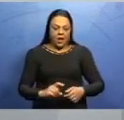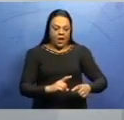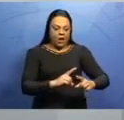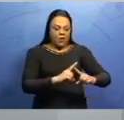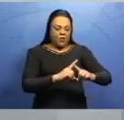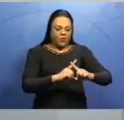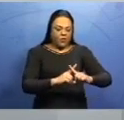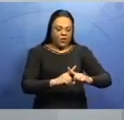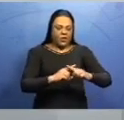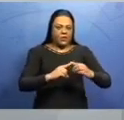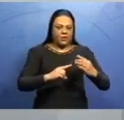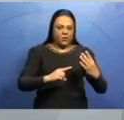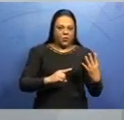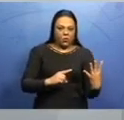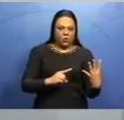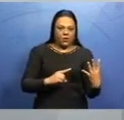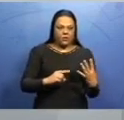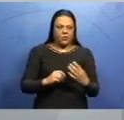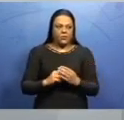Multiplicado por 4.